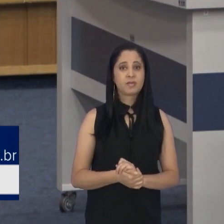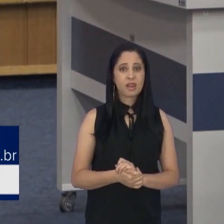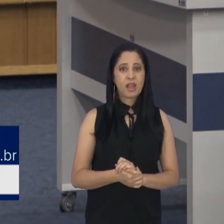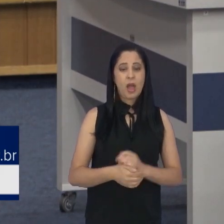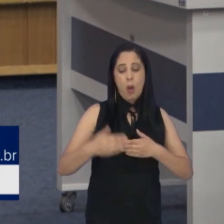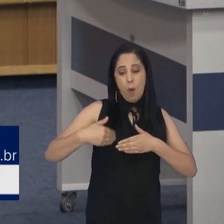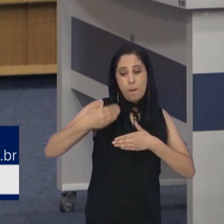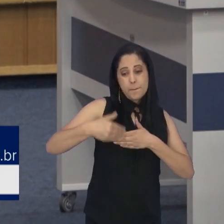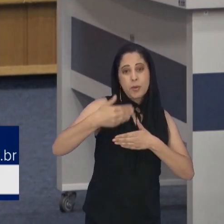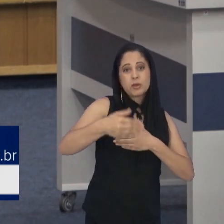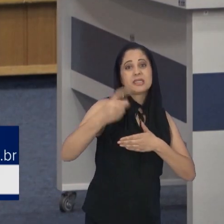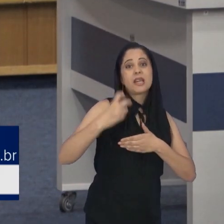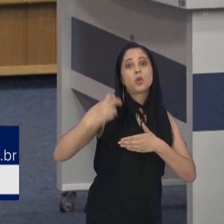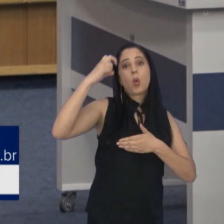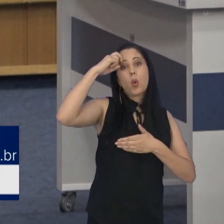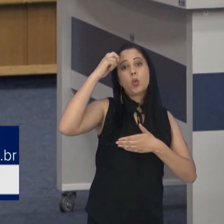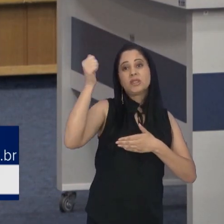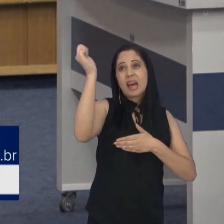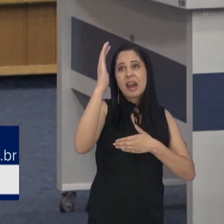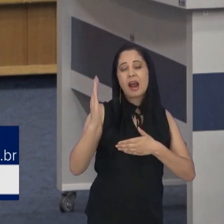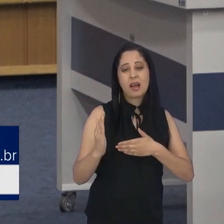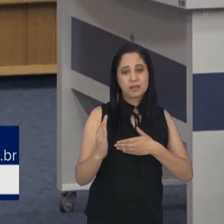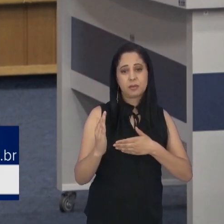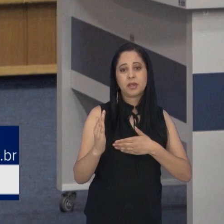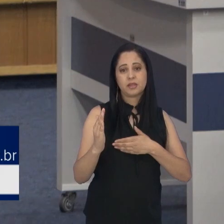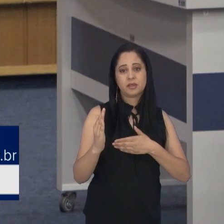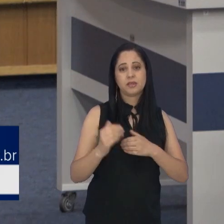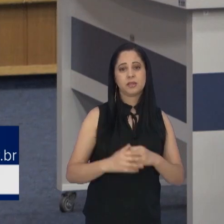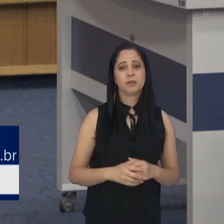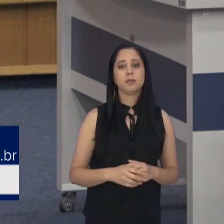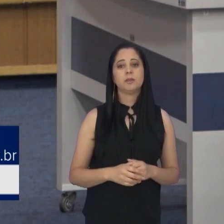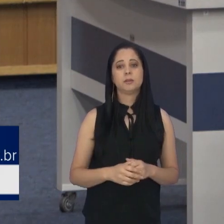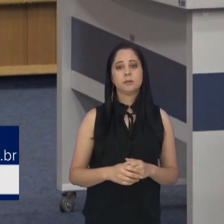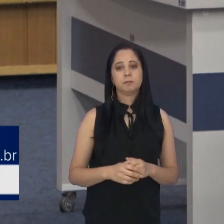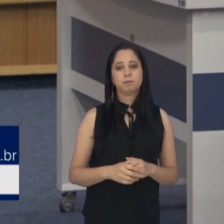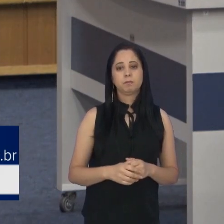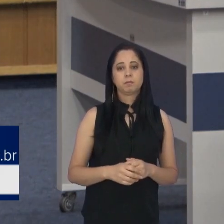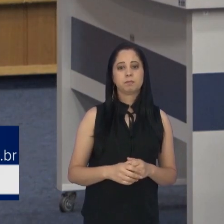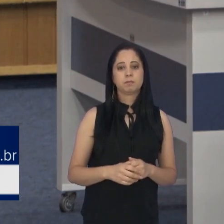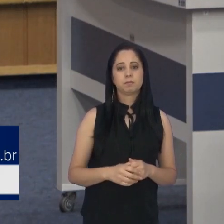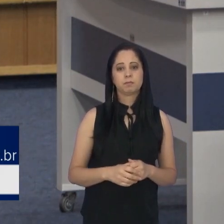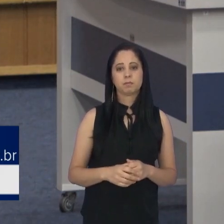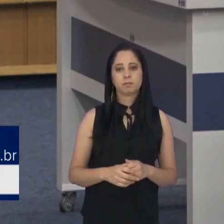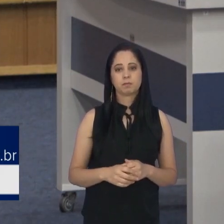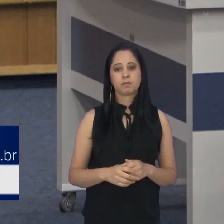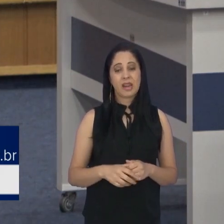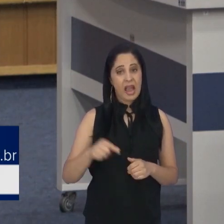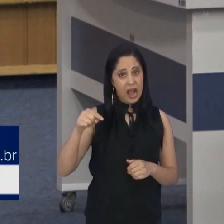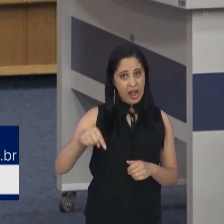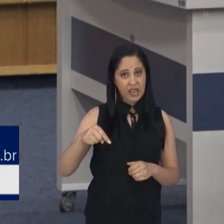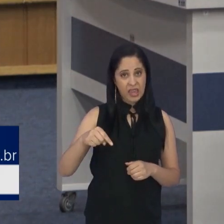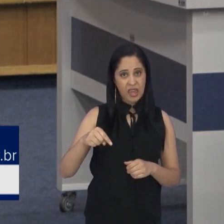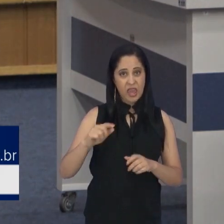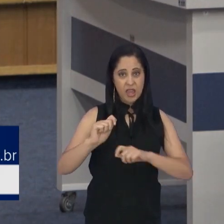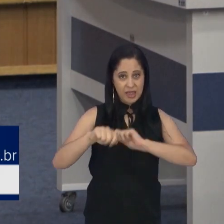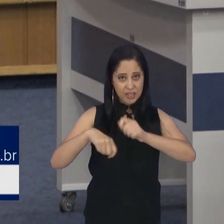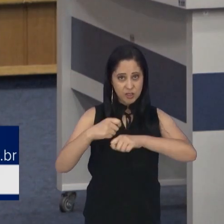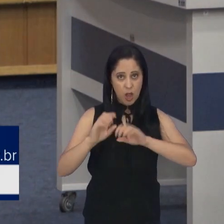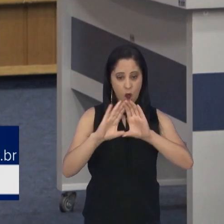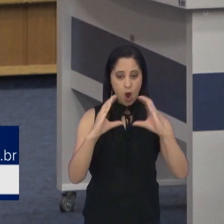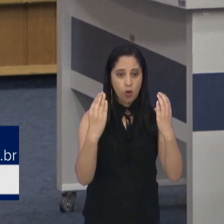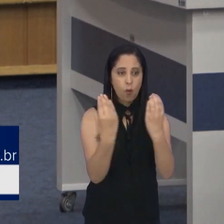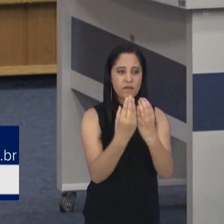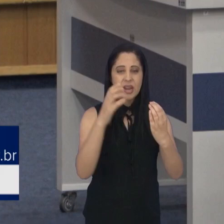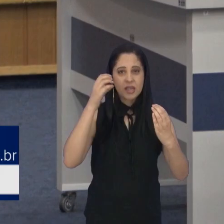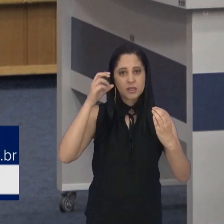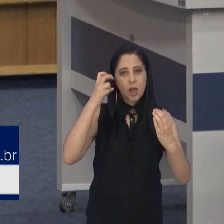cultural do Brasil. Nós não fizemos nessa atual administração a Conferência da Cultura,